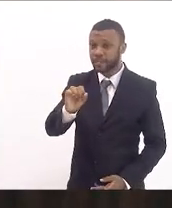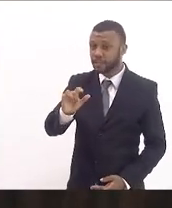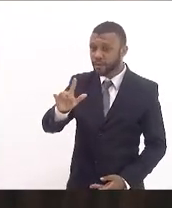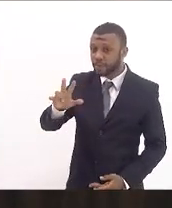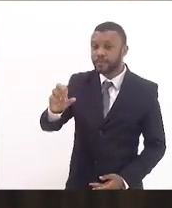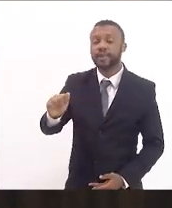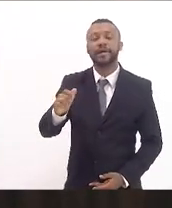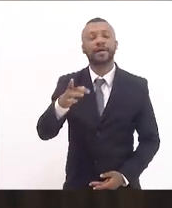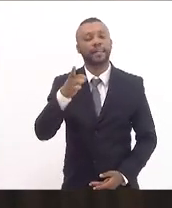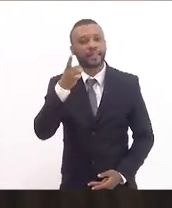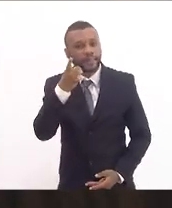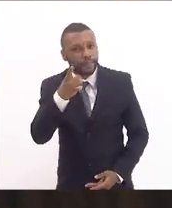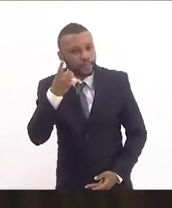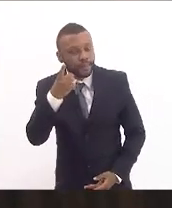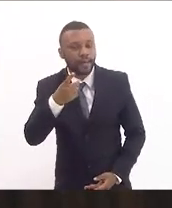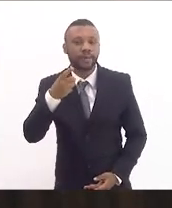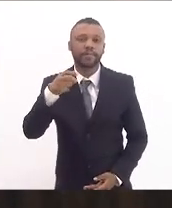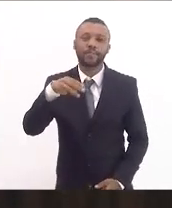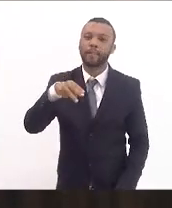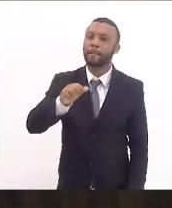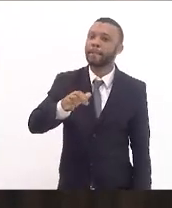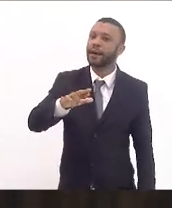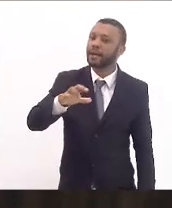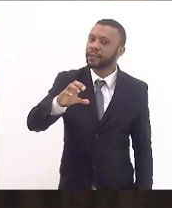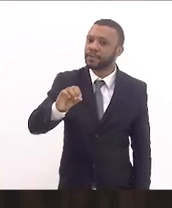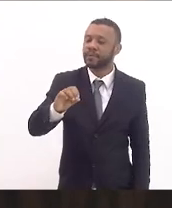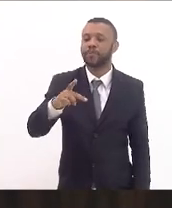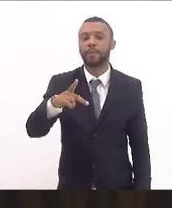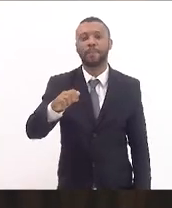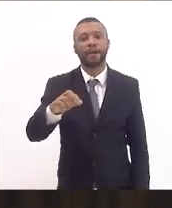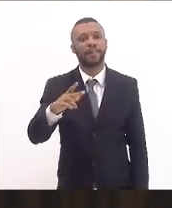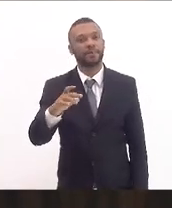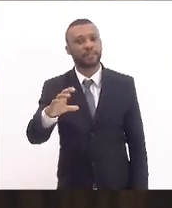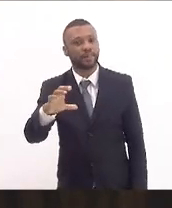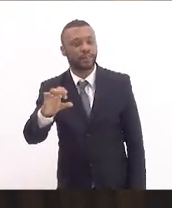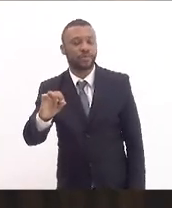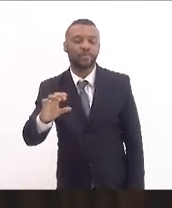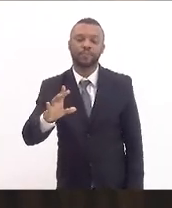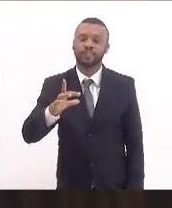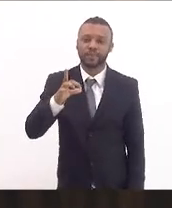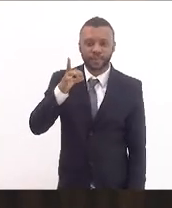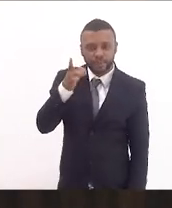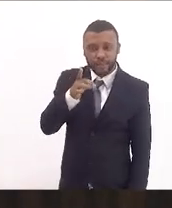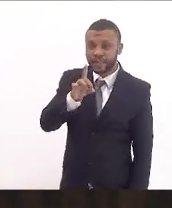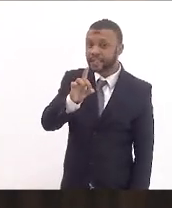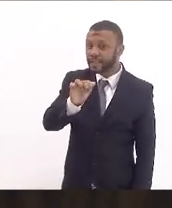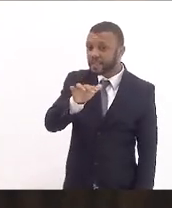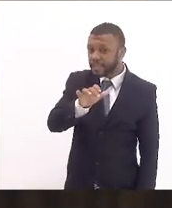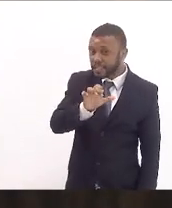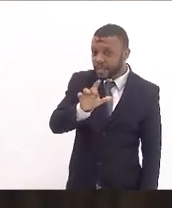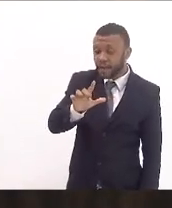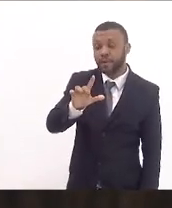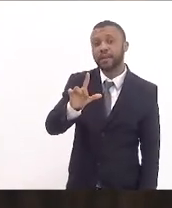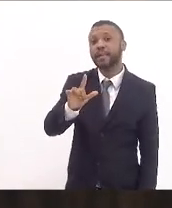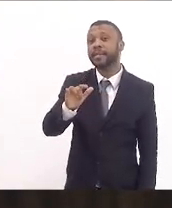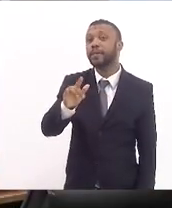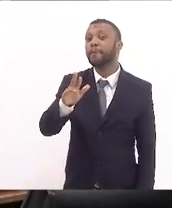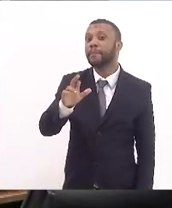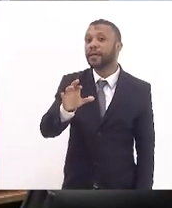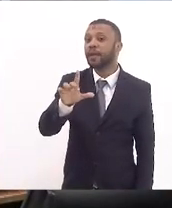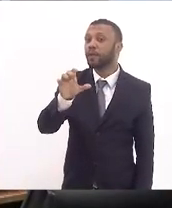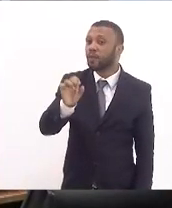Márcio Pacheco Daniel librelon E aí e assessoras e